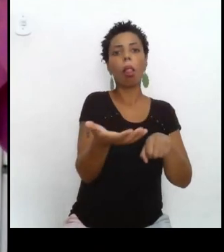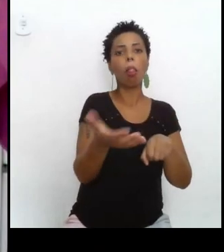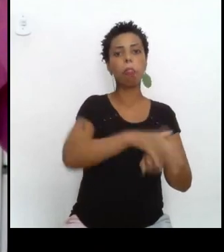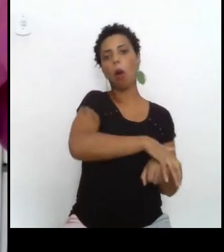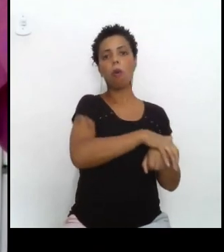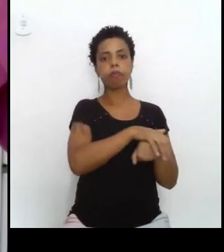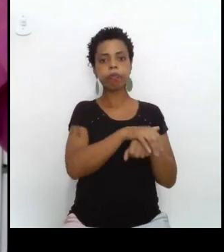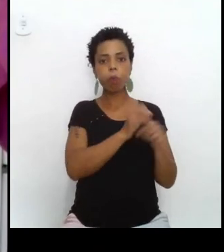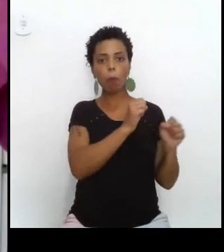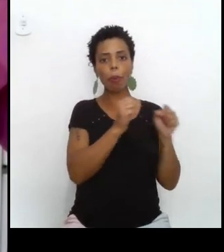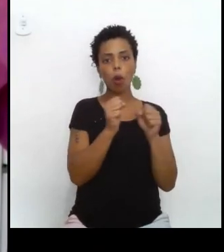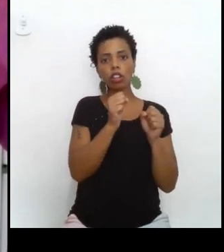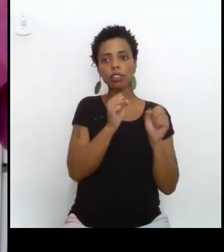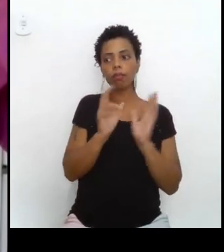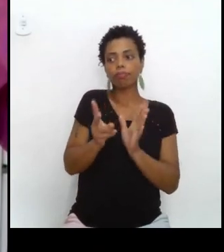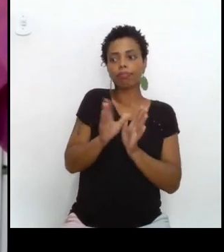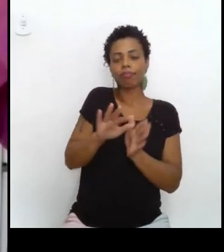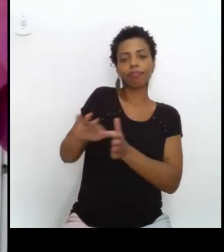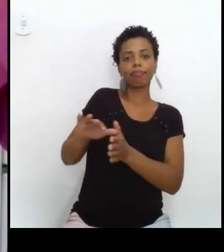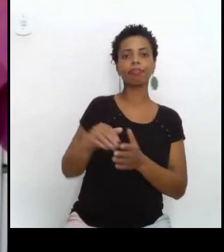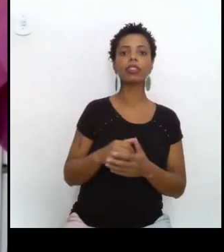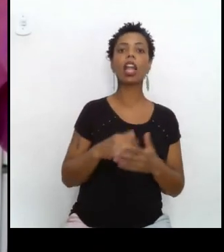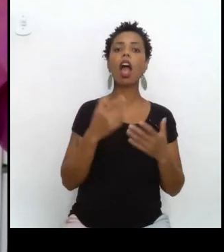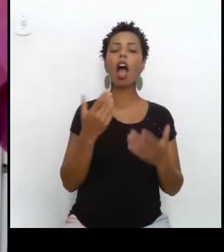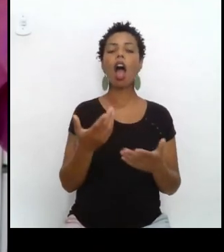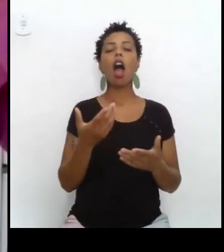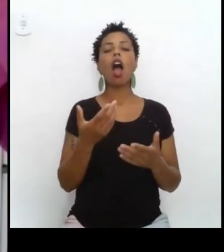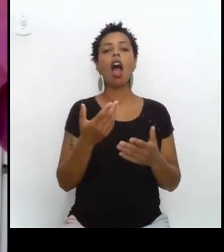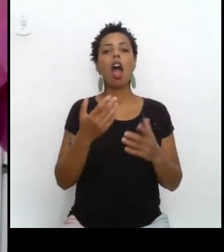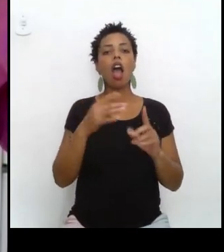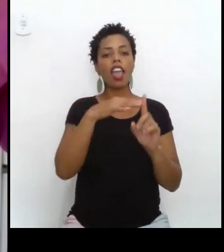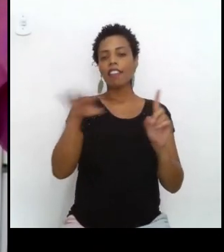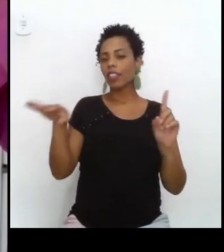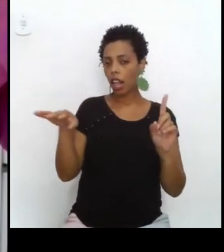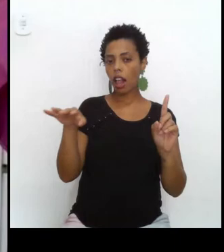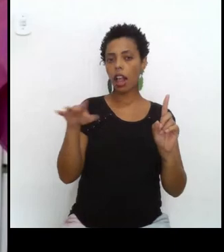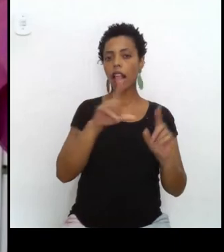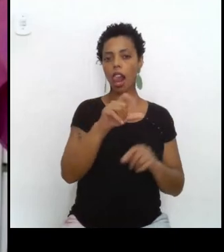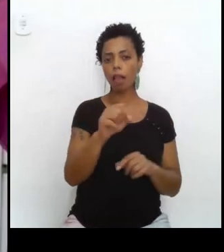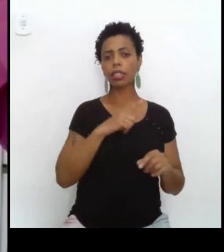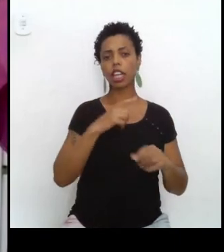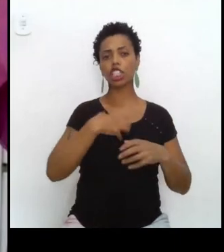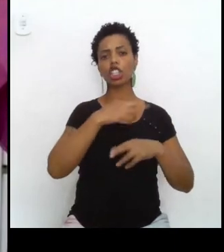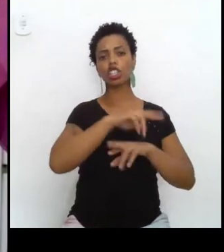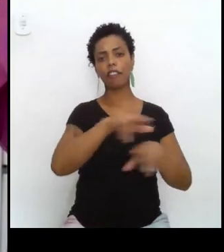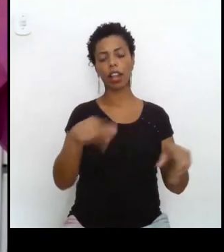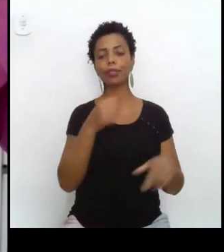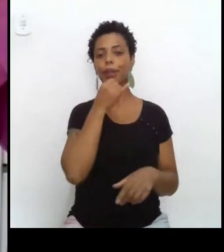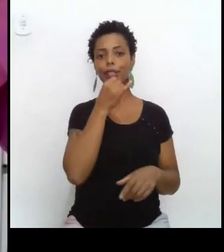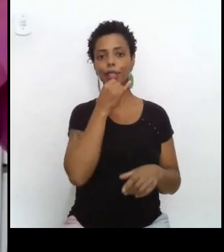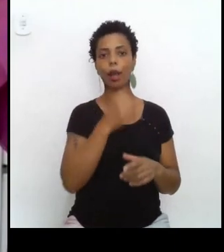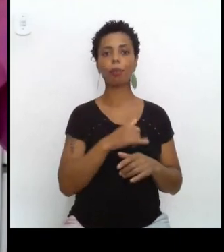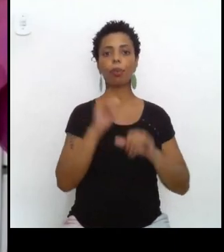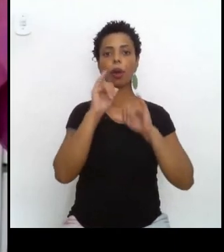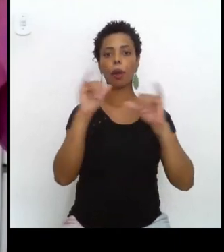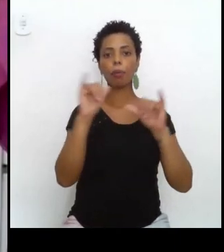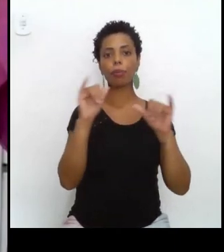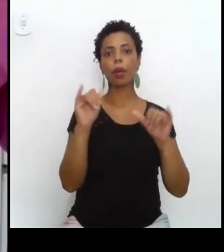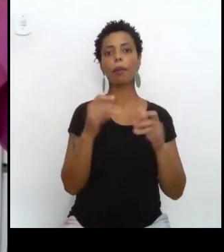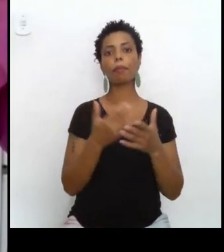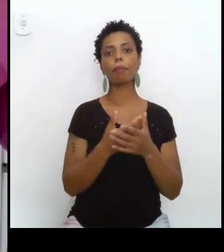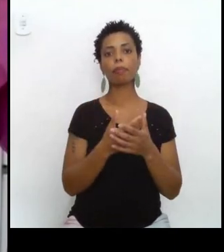vezes invisibilidade das 10 o representante muitas formas não é quando a gente fala por exemplo de campanhas contra a prevenção à